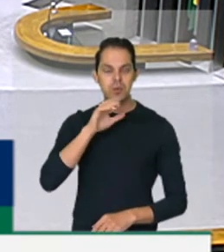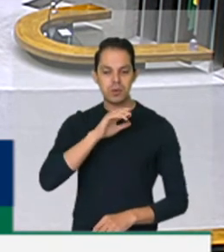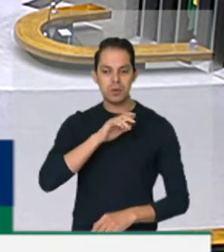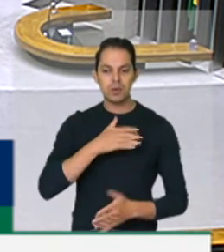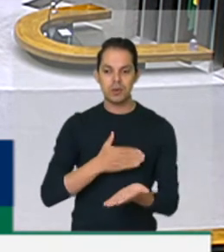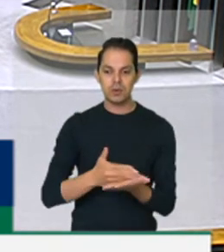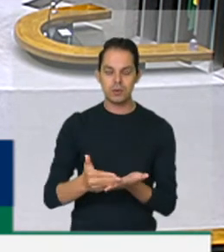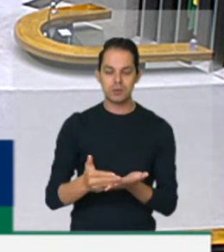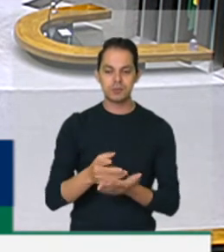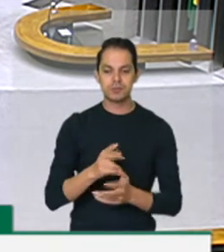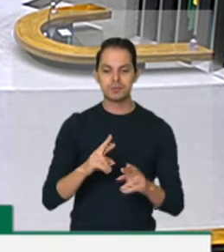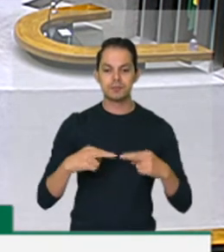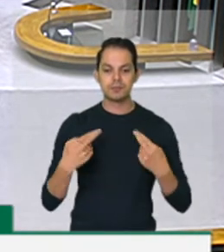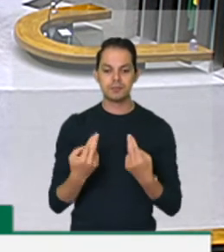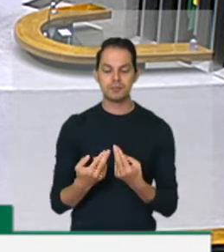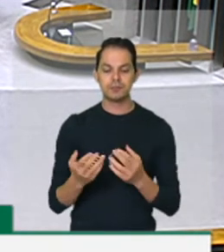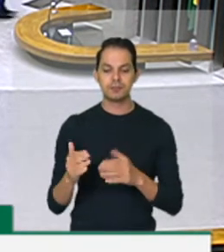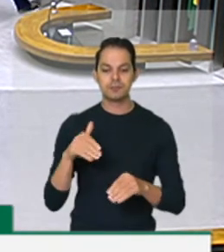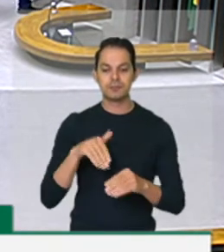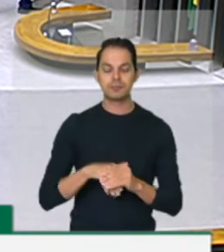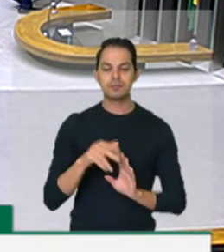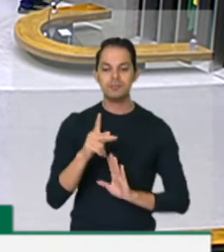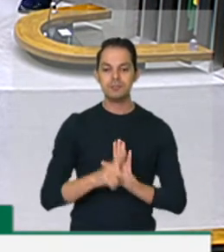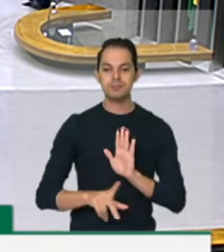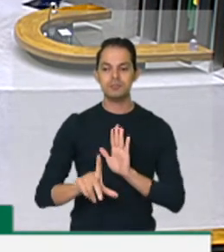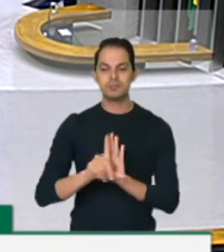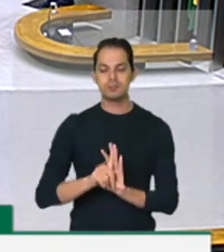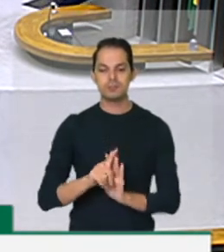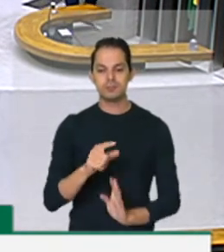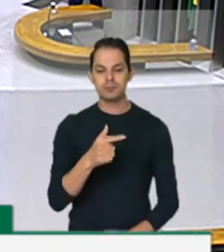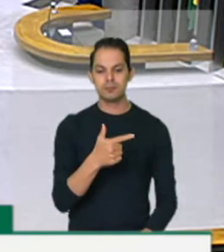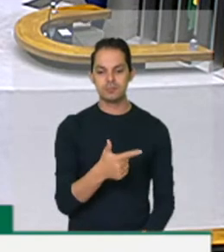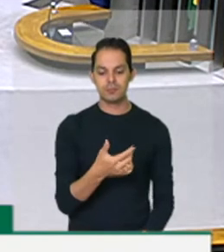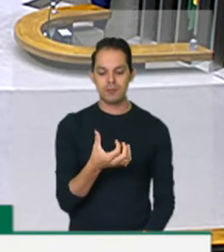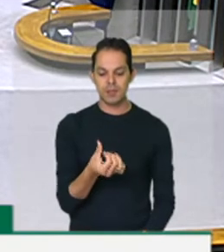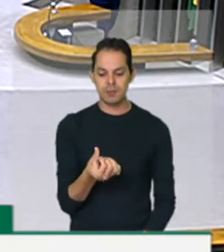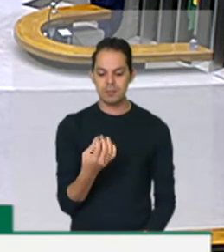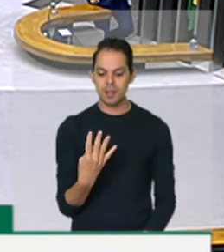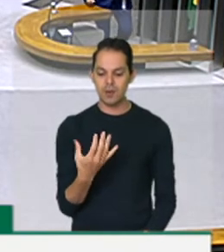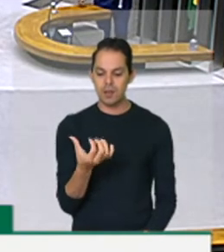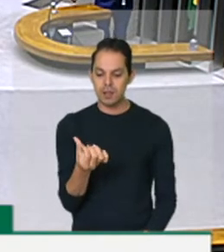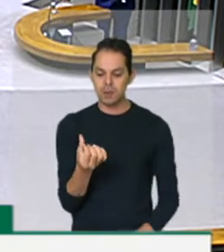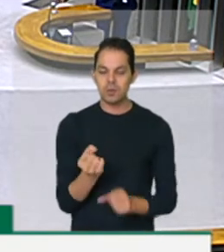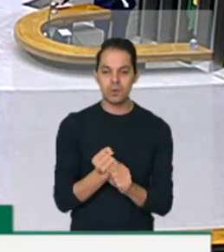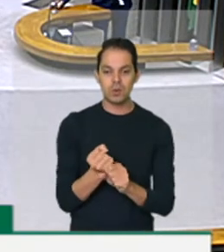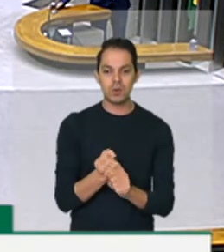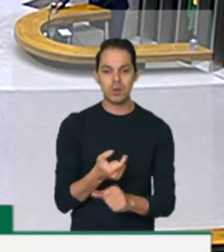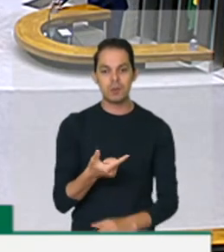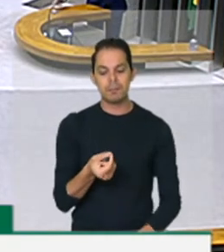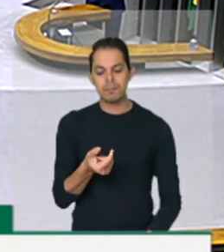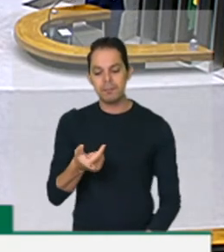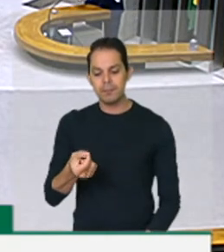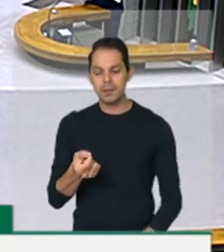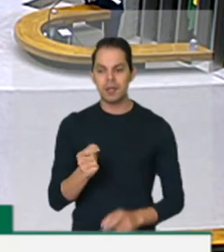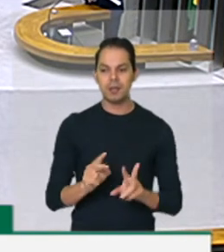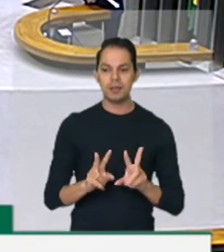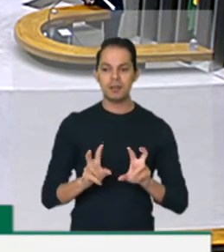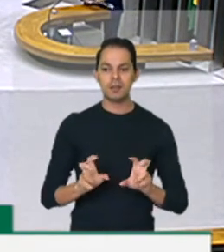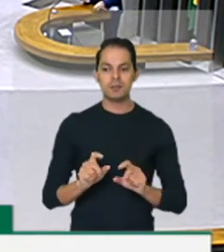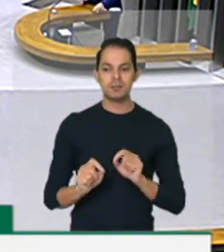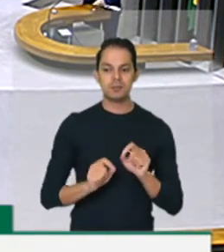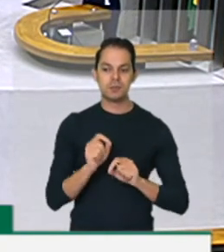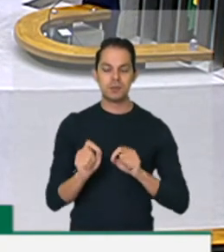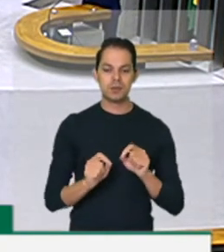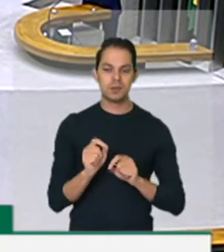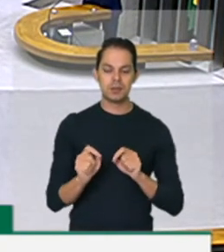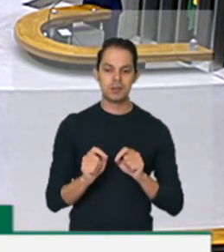Em turno único do projeto de lei número 2646 de 2020, que dispõe sobre as